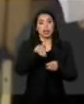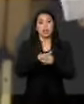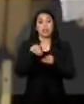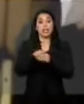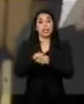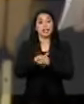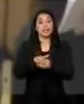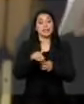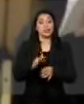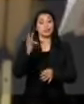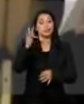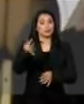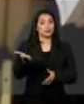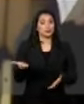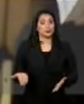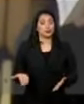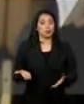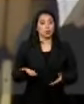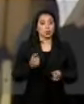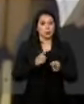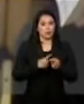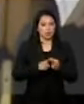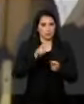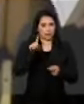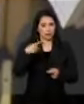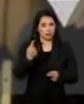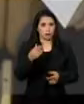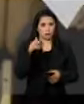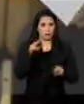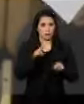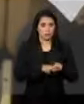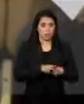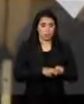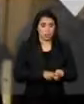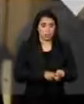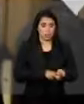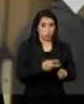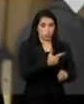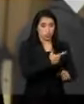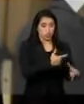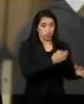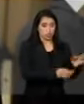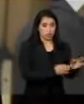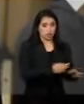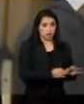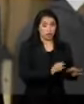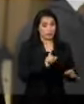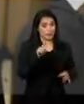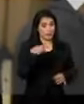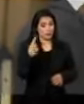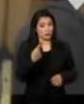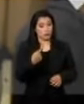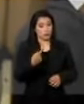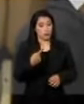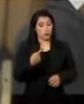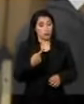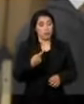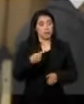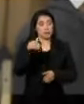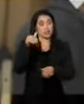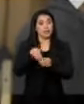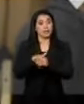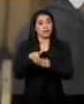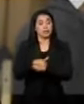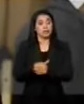a pouco houver uma flexibilização da prisão em segunda instância, será que não haverão questionamentos na seara eleitoral com relação à flexibilização também da lei da